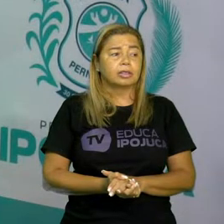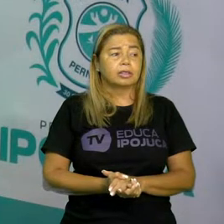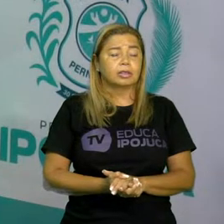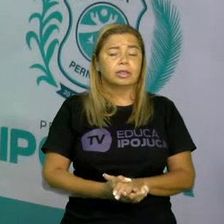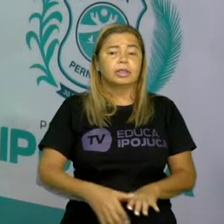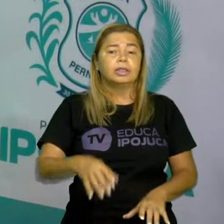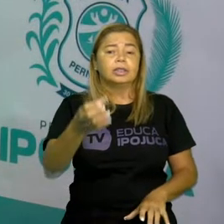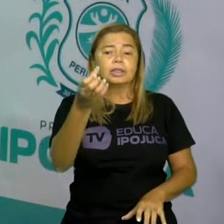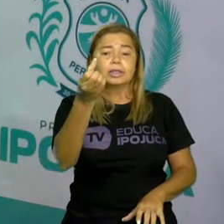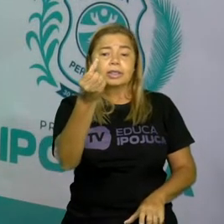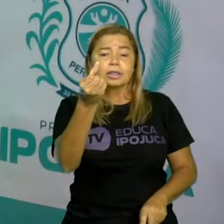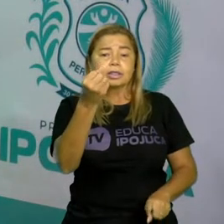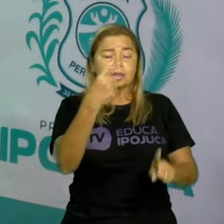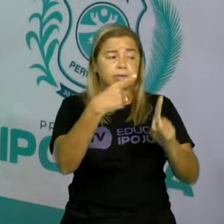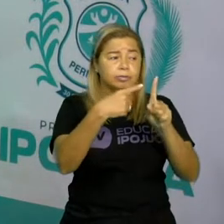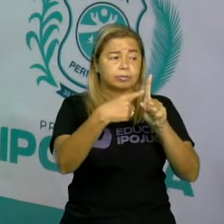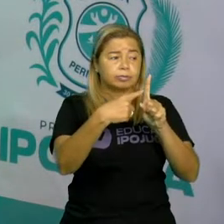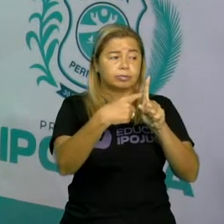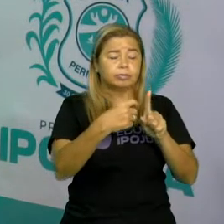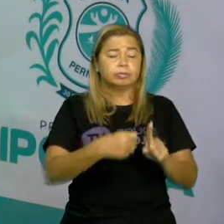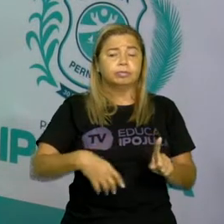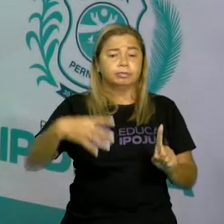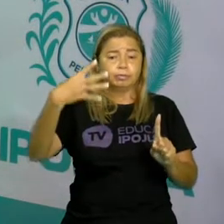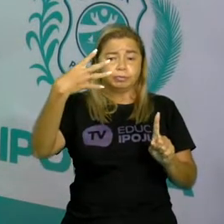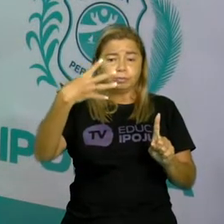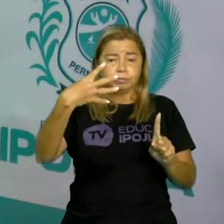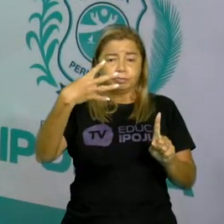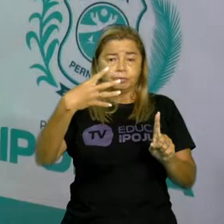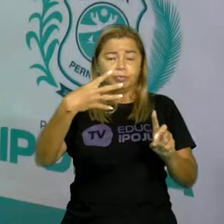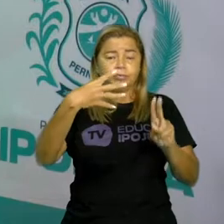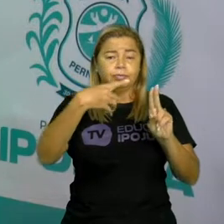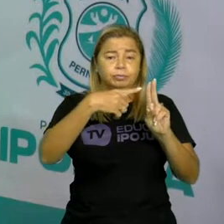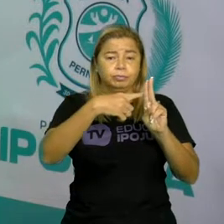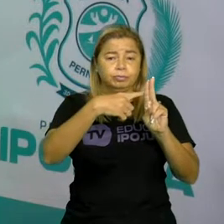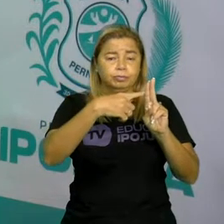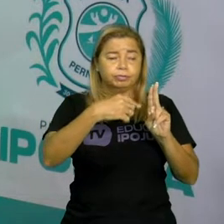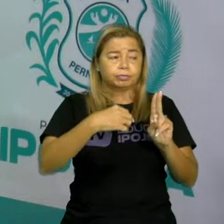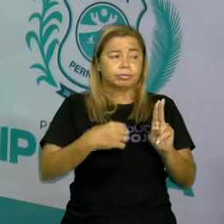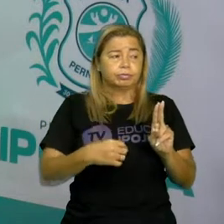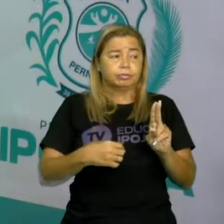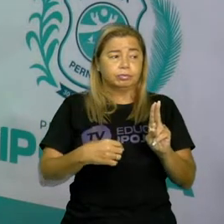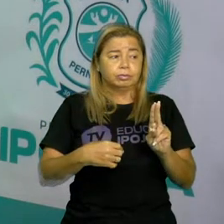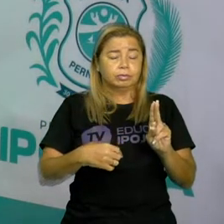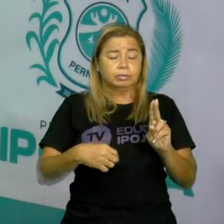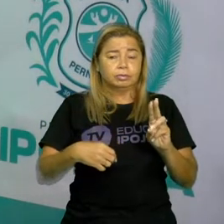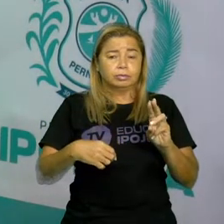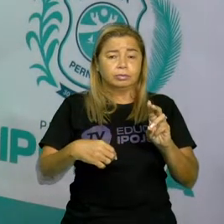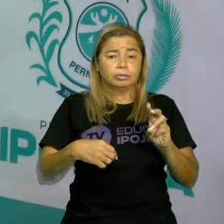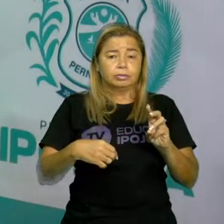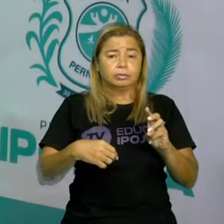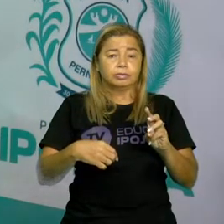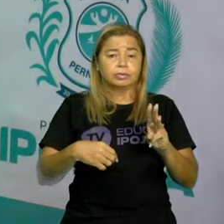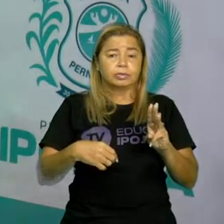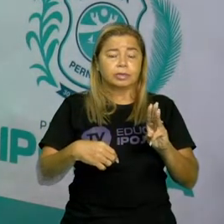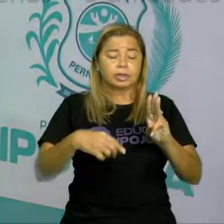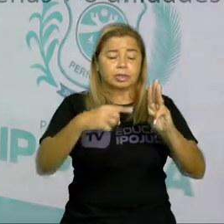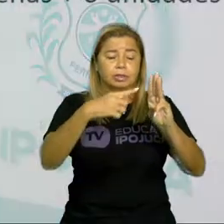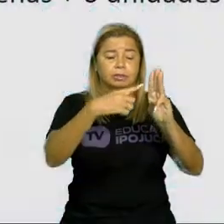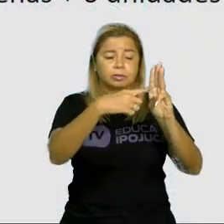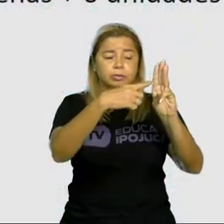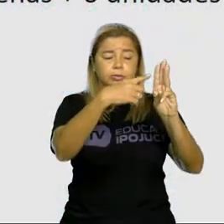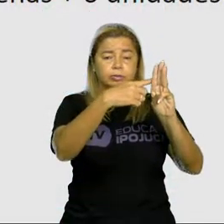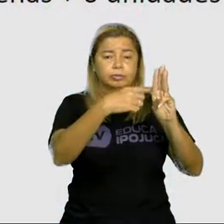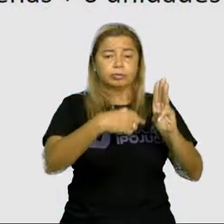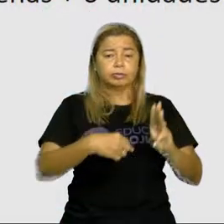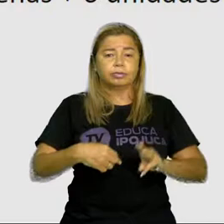6 unidades, 4 dezenas, 2 centenas